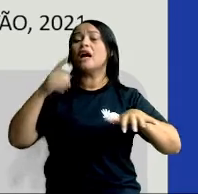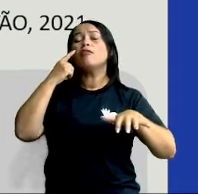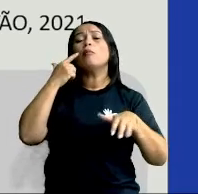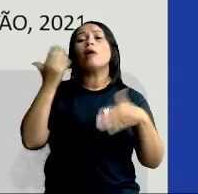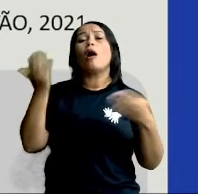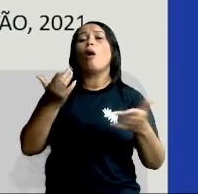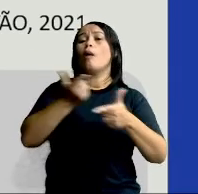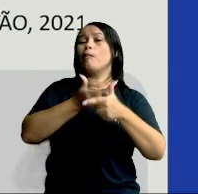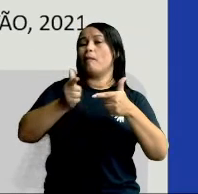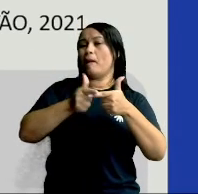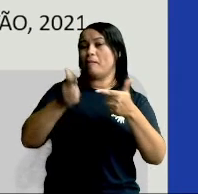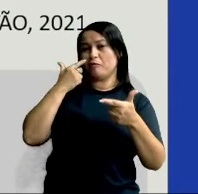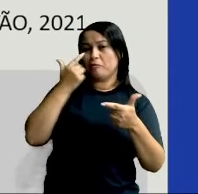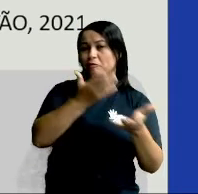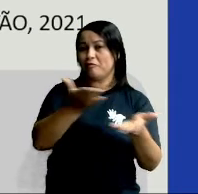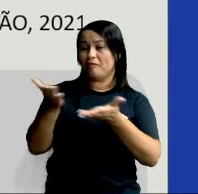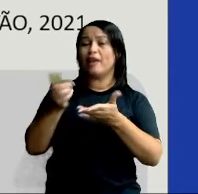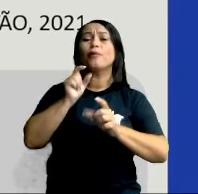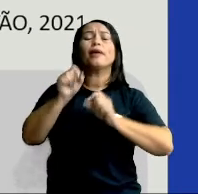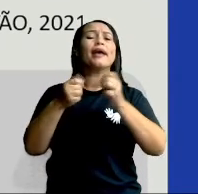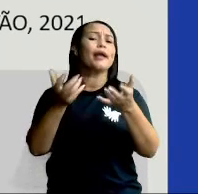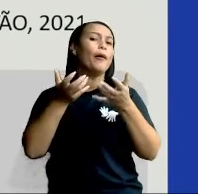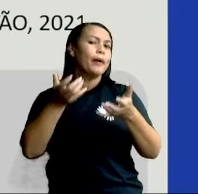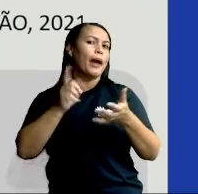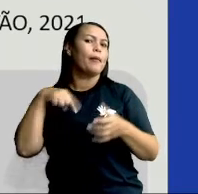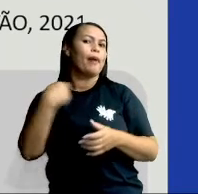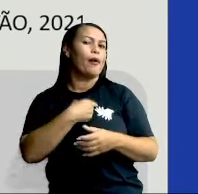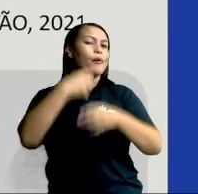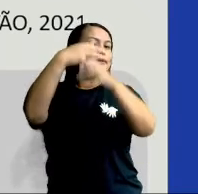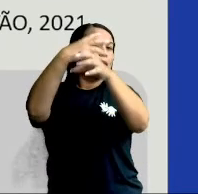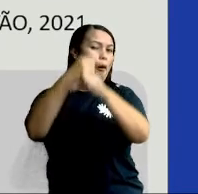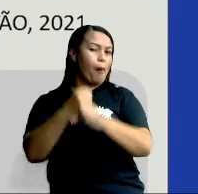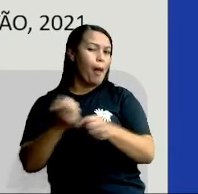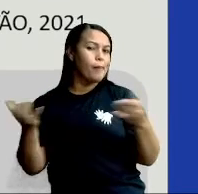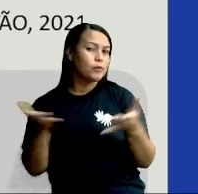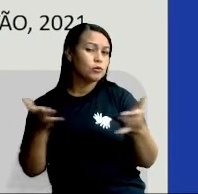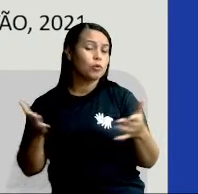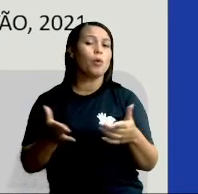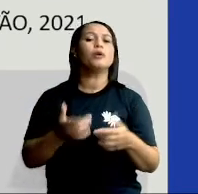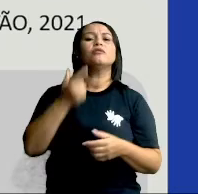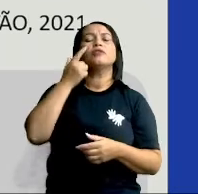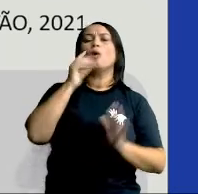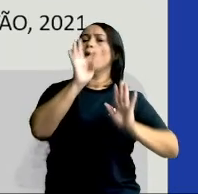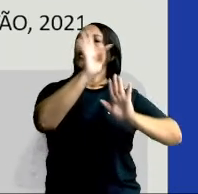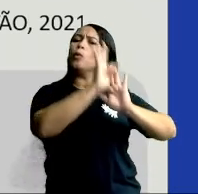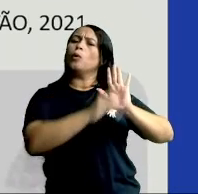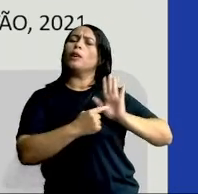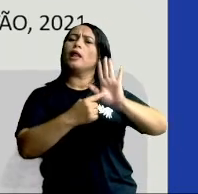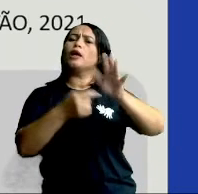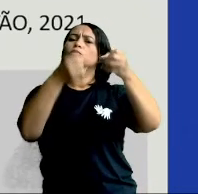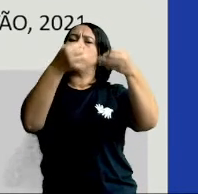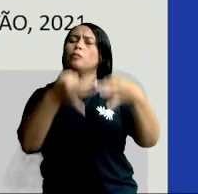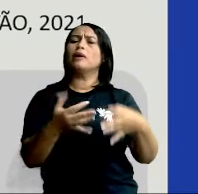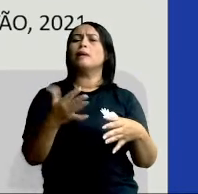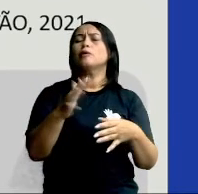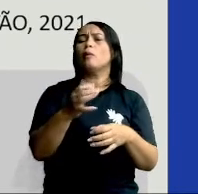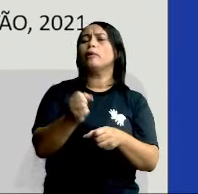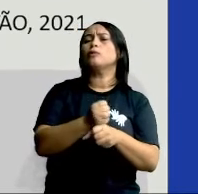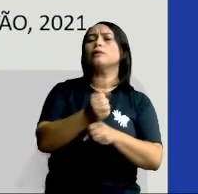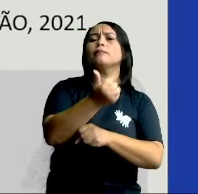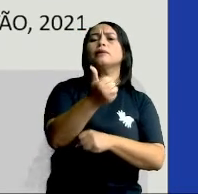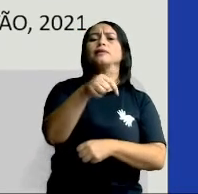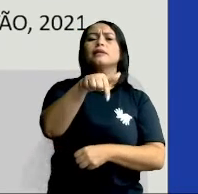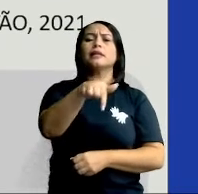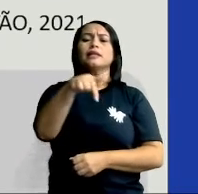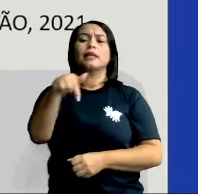agora ao nosso problema? E aí, o que é que eu quero aqui para a gente calcular hoje? Segundo o texto, em meados de